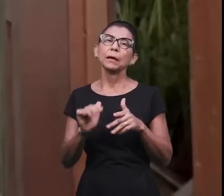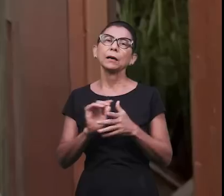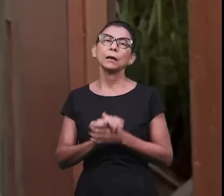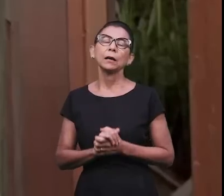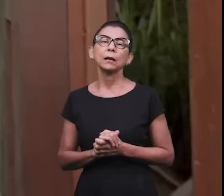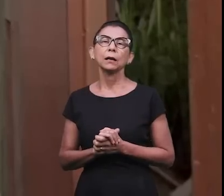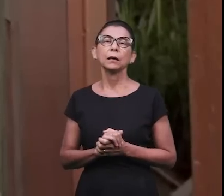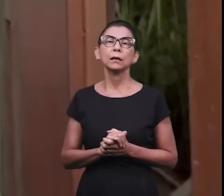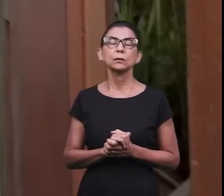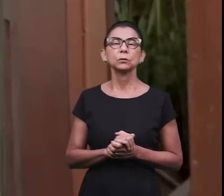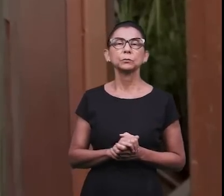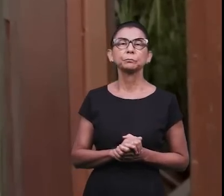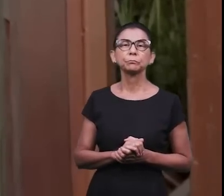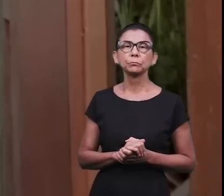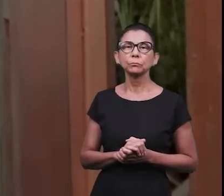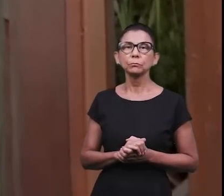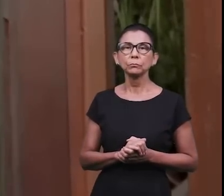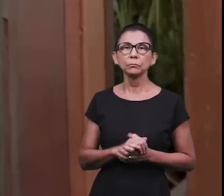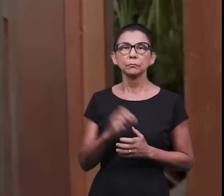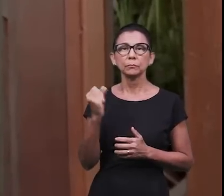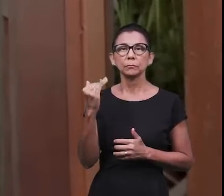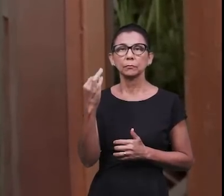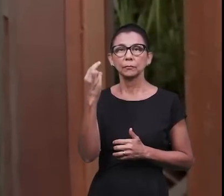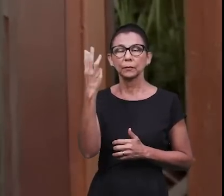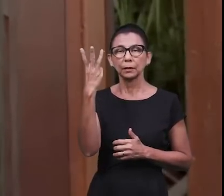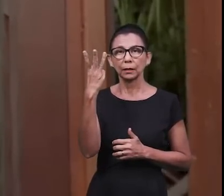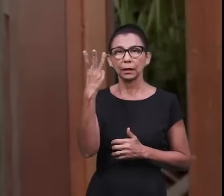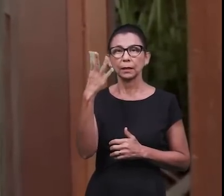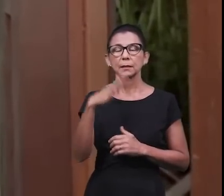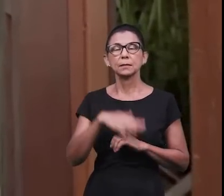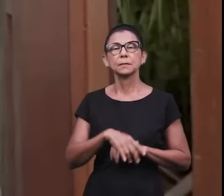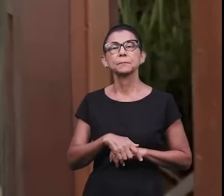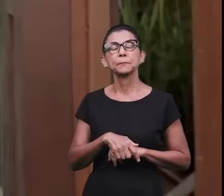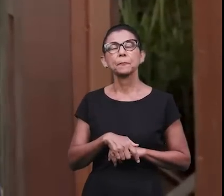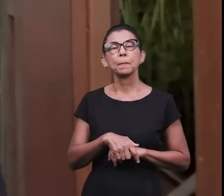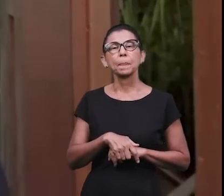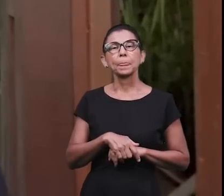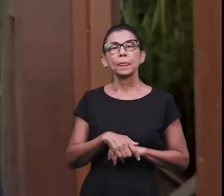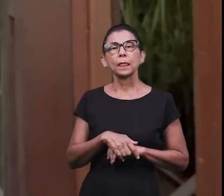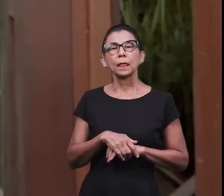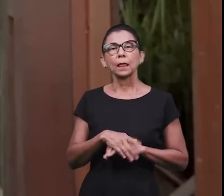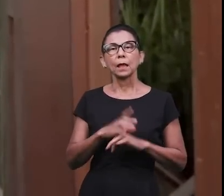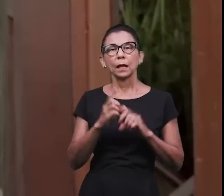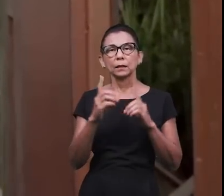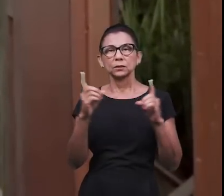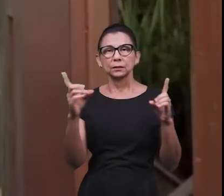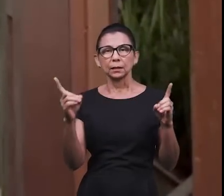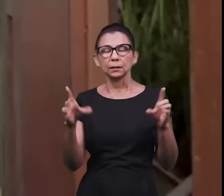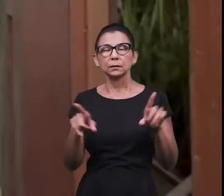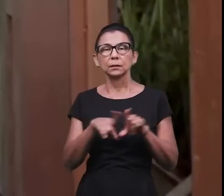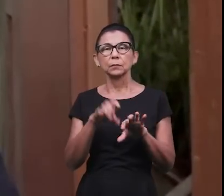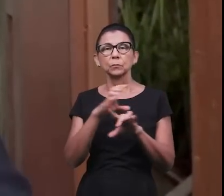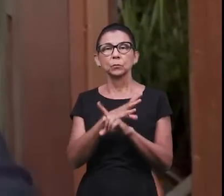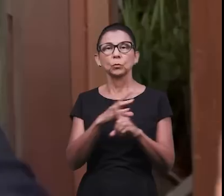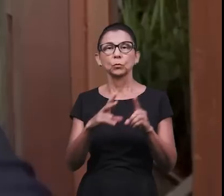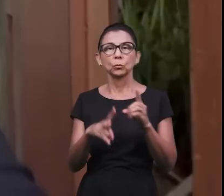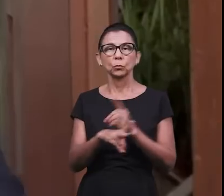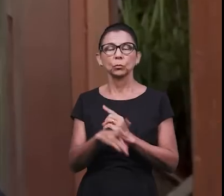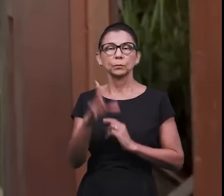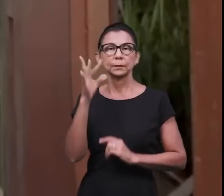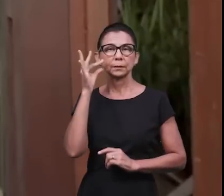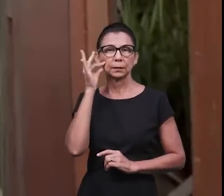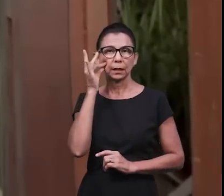periodicamente, nós temos madrugadas às 3 horas da manhã online com as irmãs, nós temos vigílias presenciais,